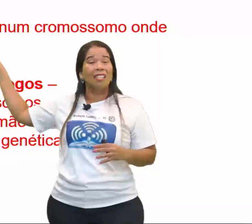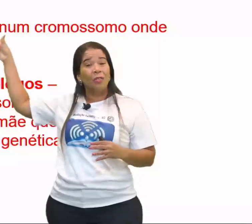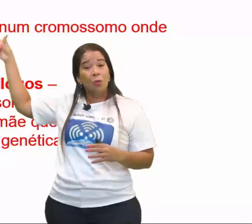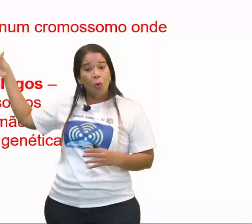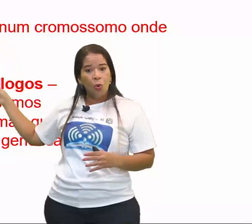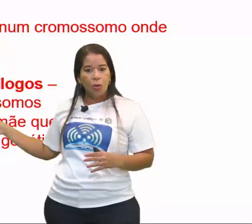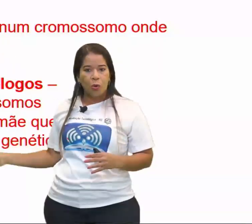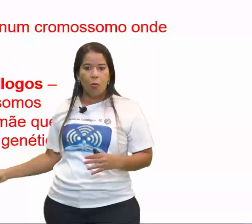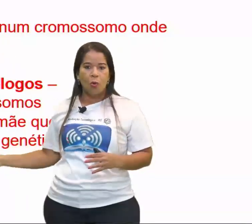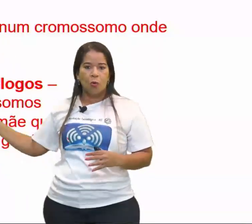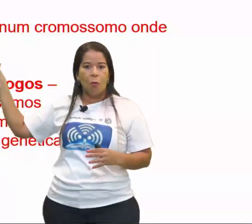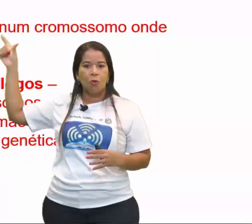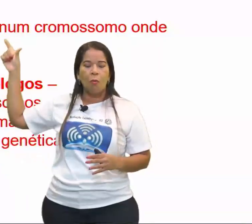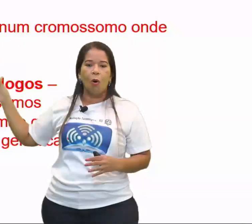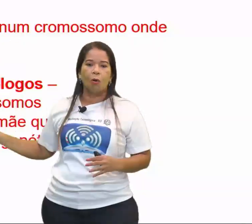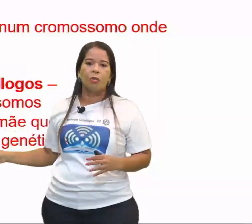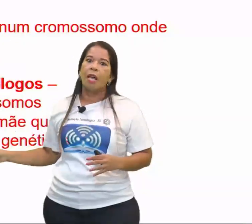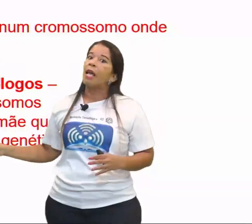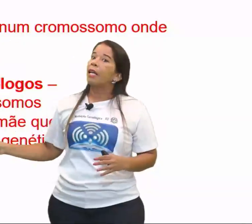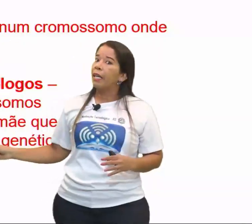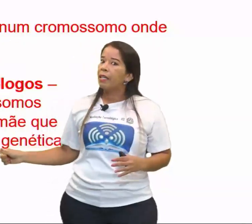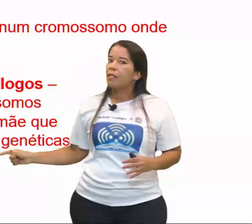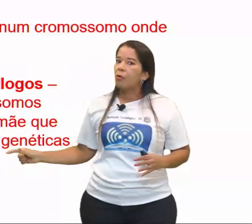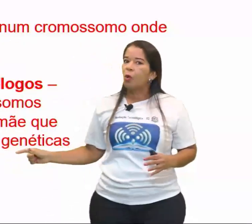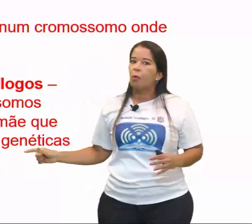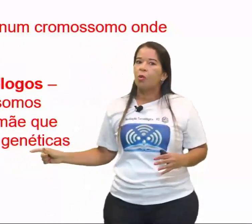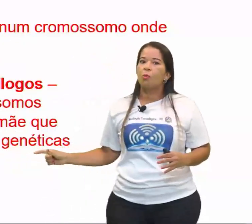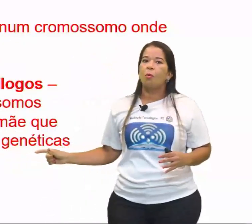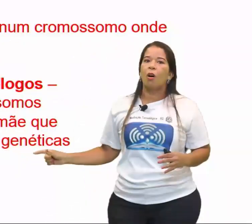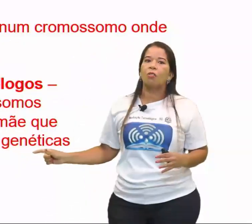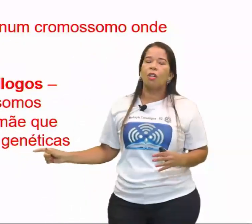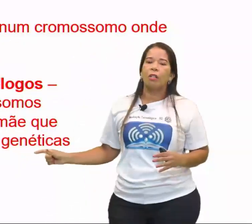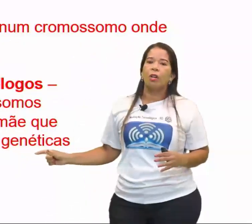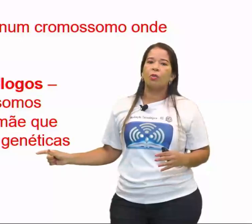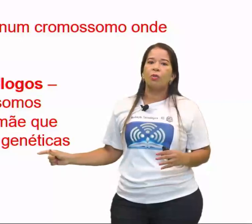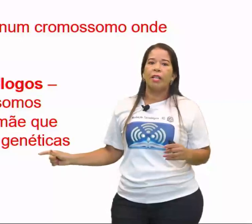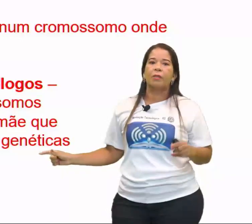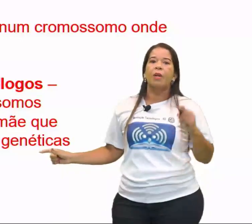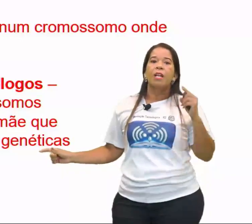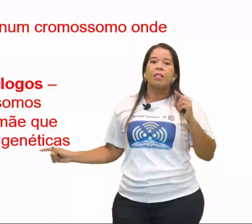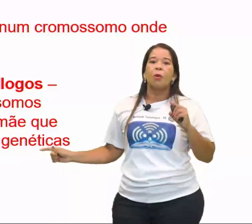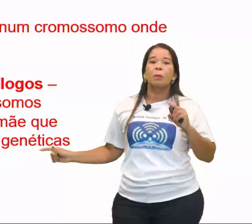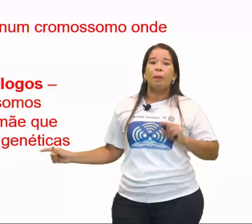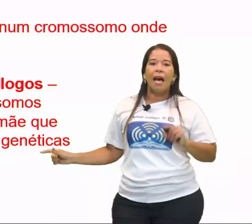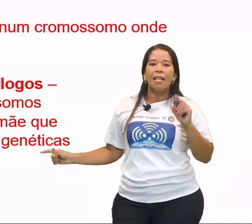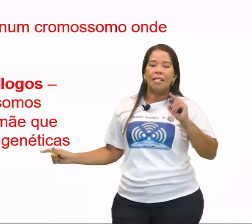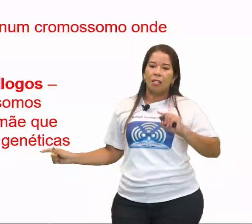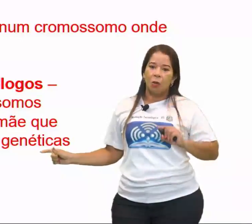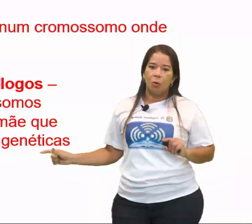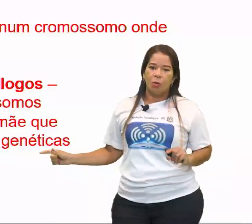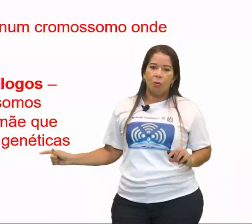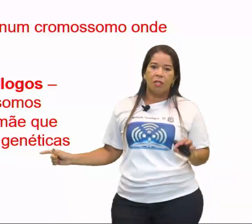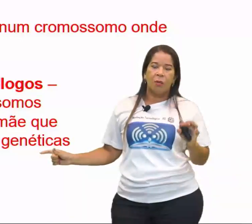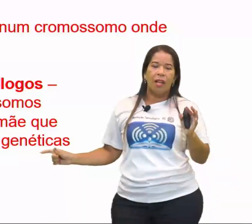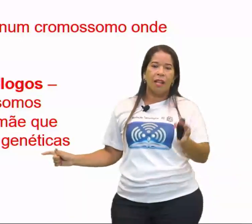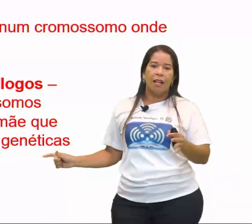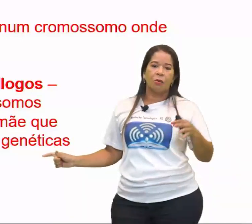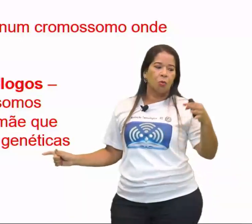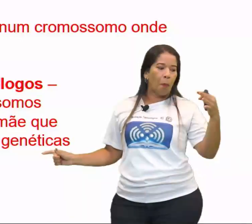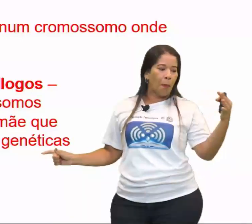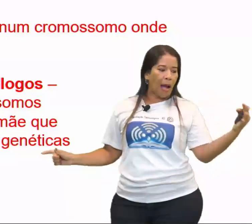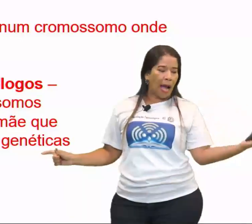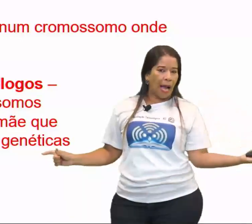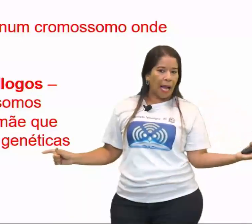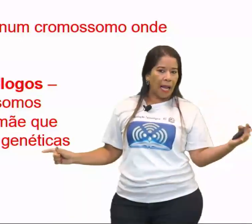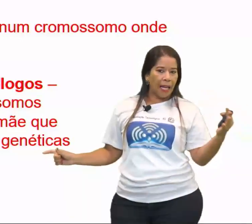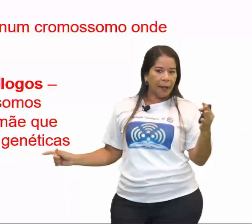cromossomos nos cromossomos homólogos. O que são os cromossomos homólogos? Olha aqui o nosso conceito. São os pares desses cromossomos que são herdados